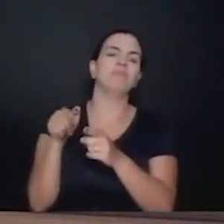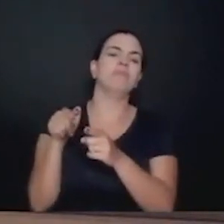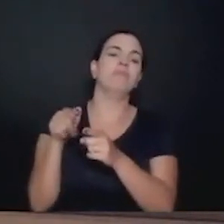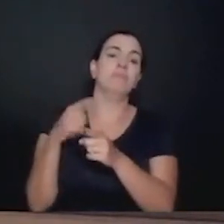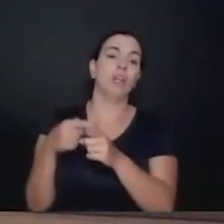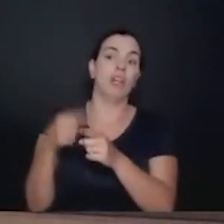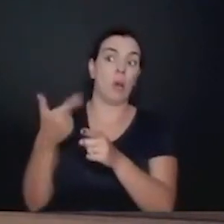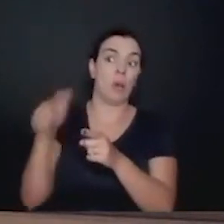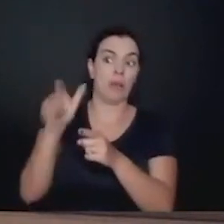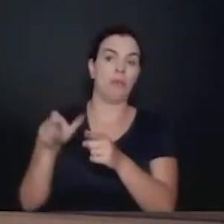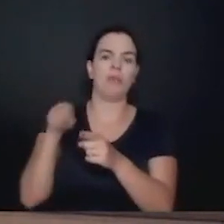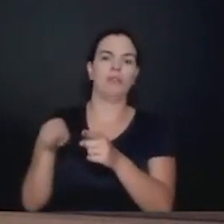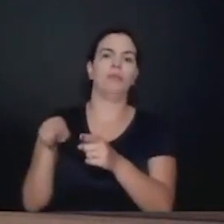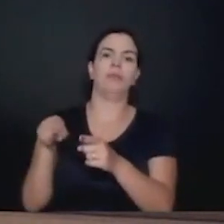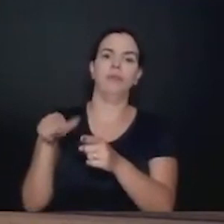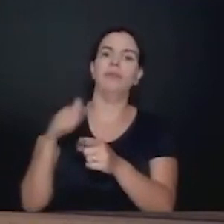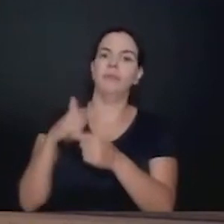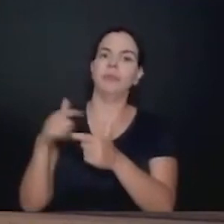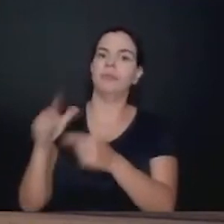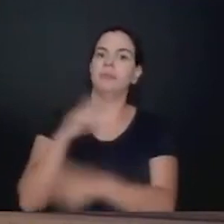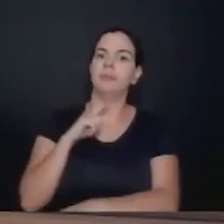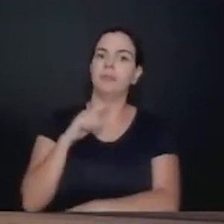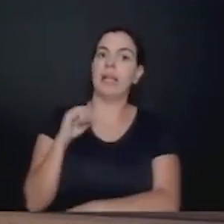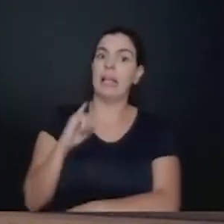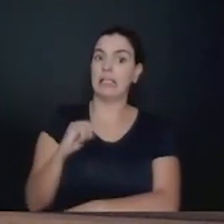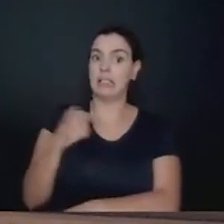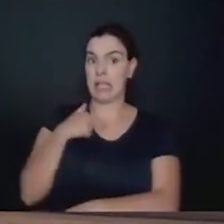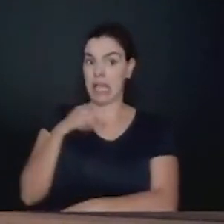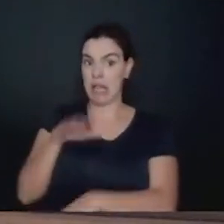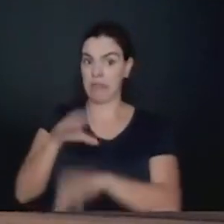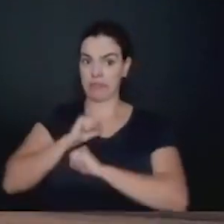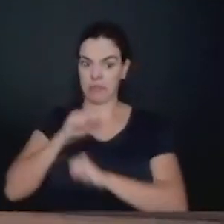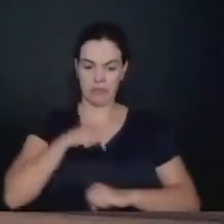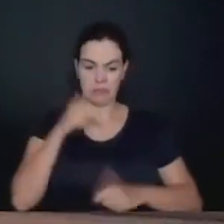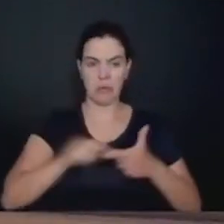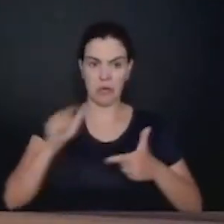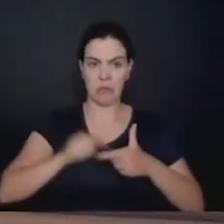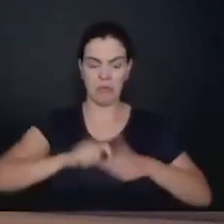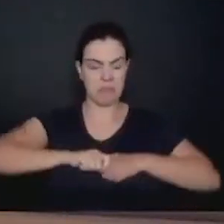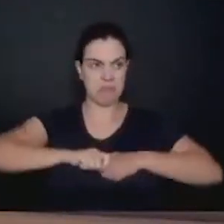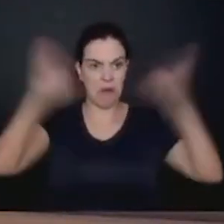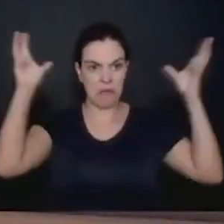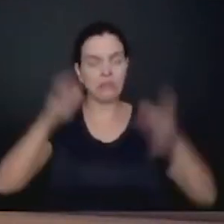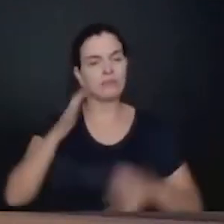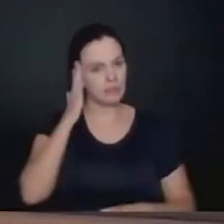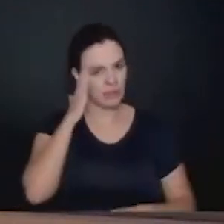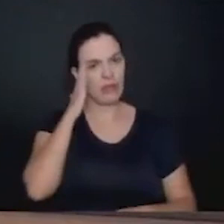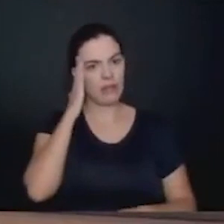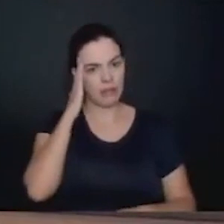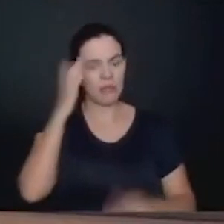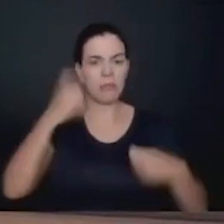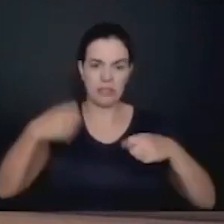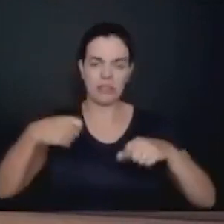passa, vive, sabe a importância, sabe qual é a dificuldade, o quanto é importante ter esse trabalho de conscientização, de informação, porque é só assim que